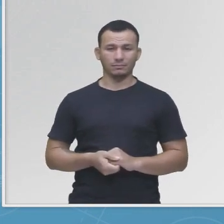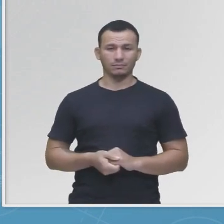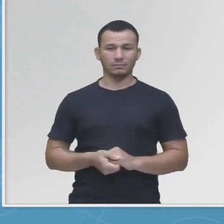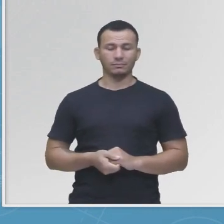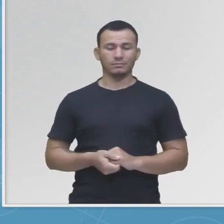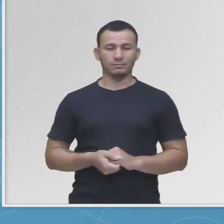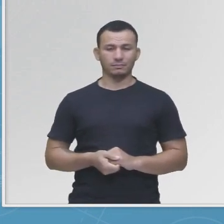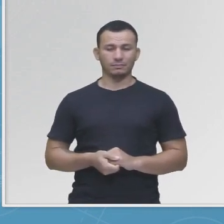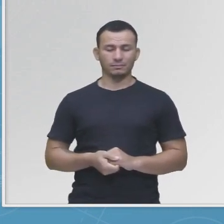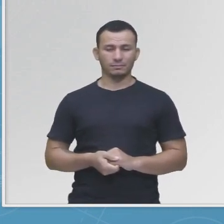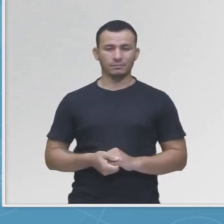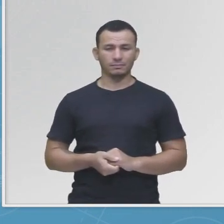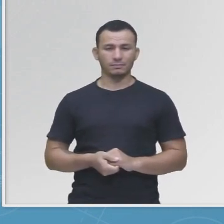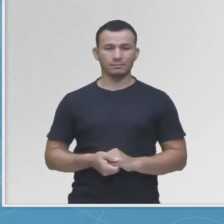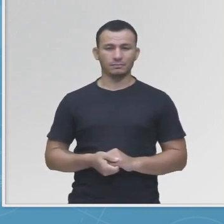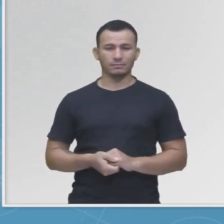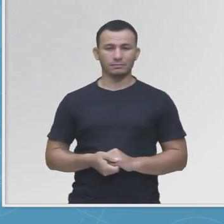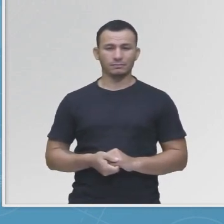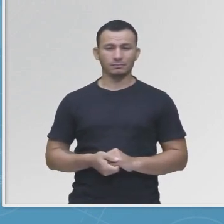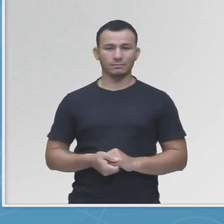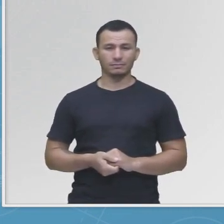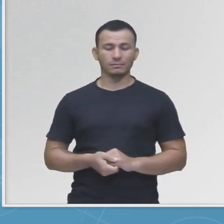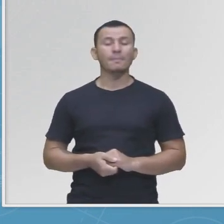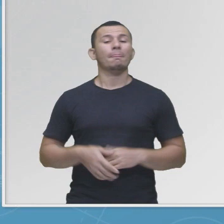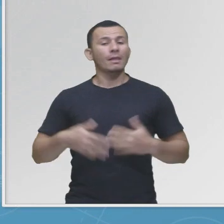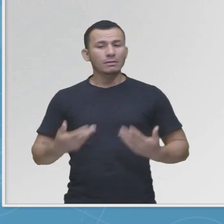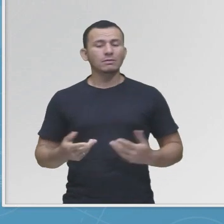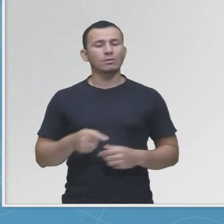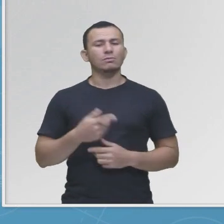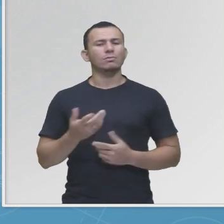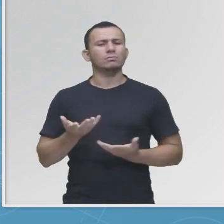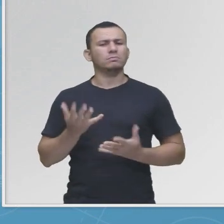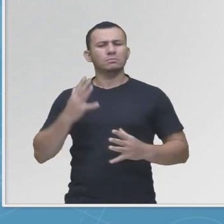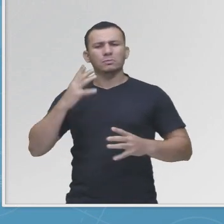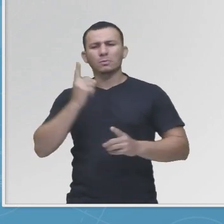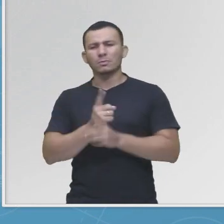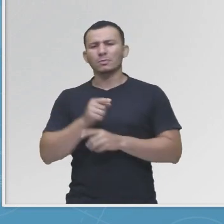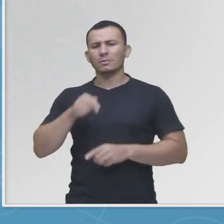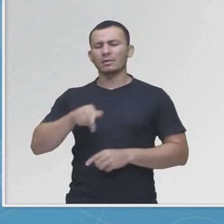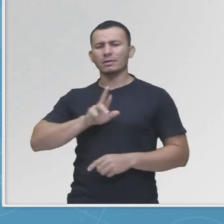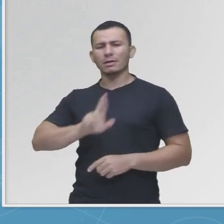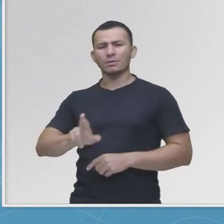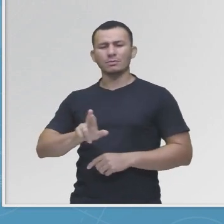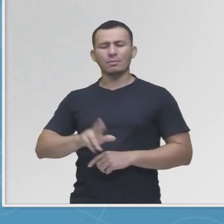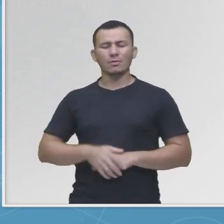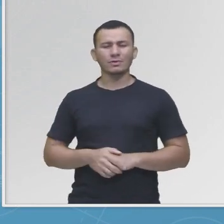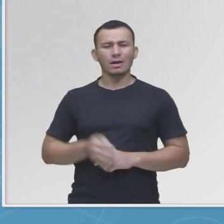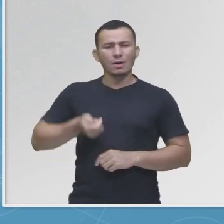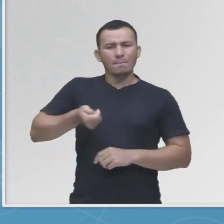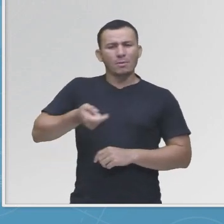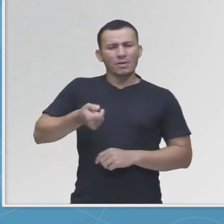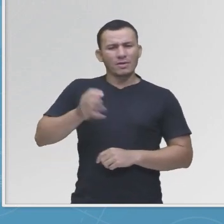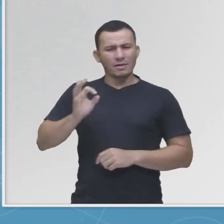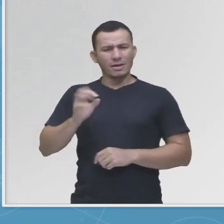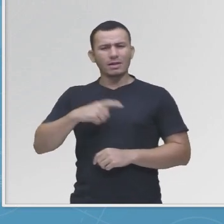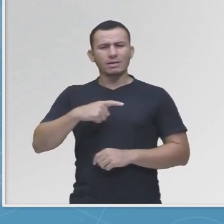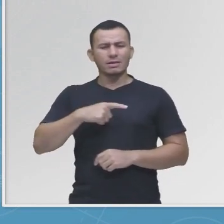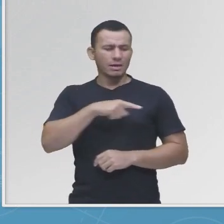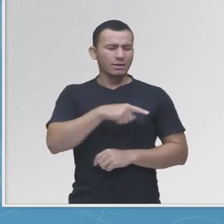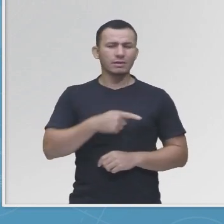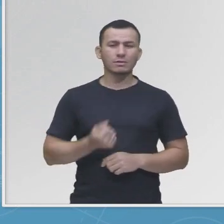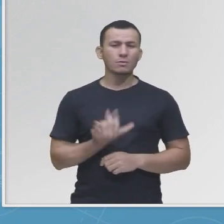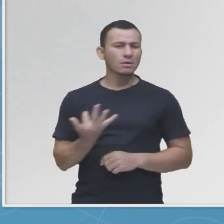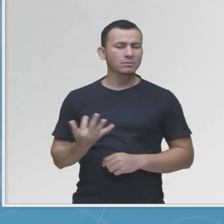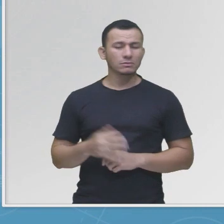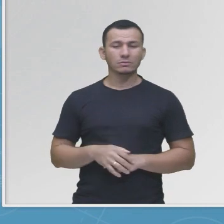que Joãozinho. Então, para eu saber a quantidade de bolinhas de gude que Paulinho possui, nós vamos